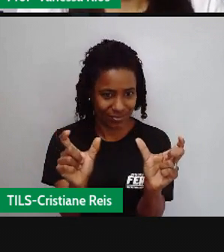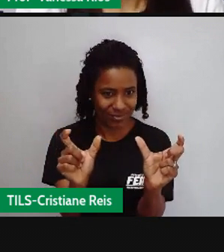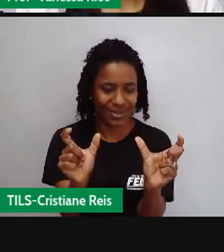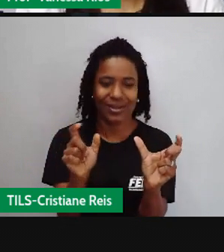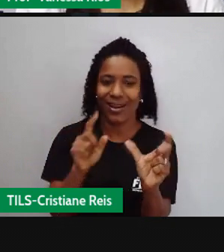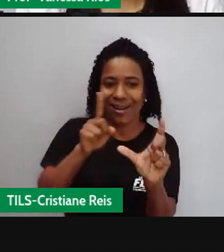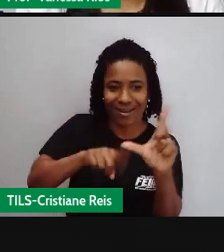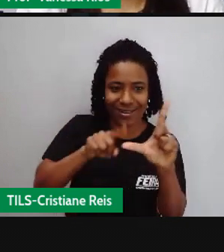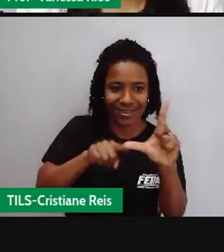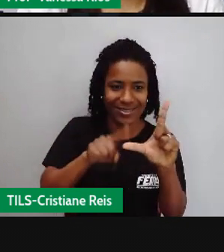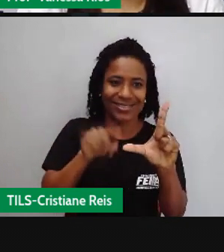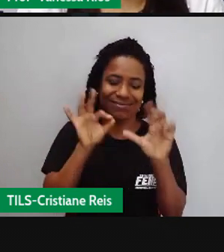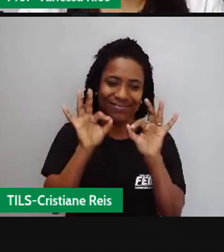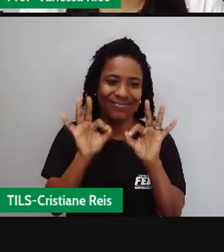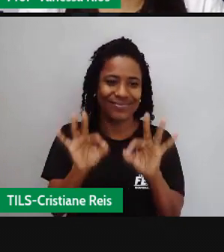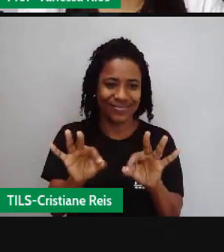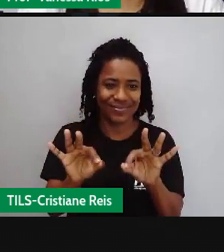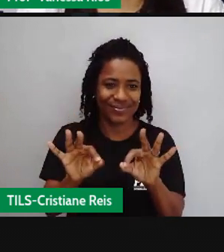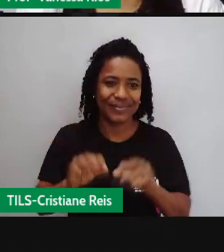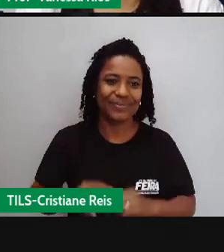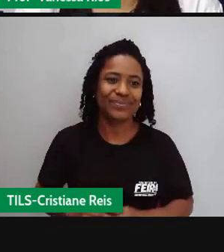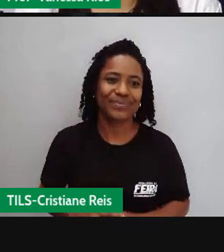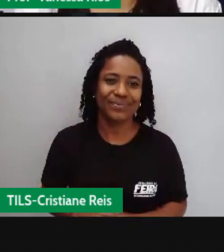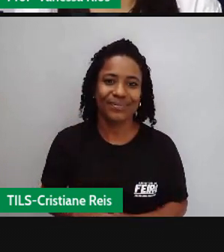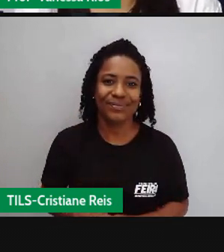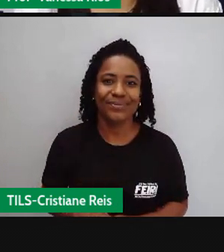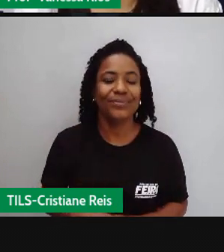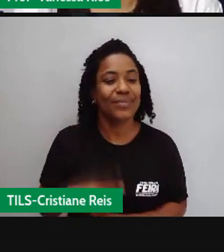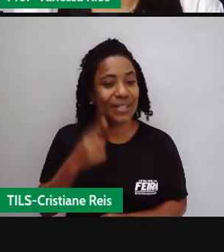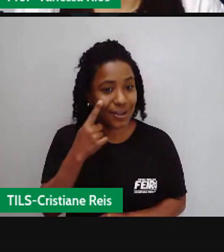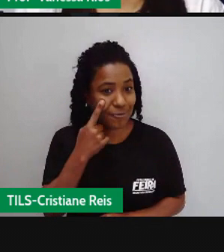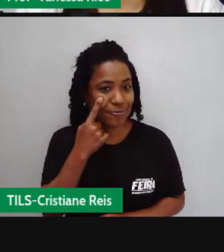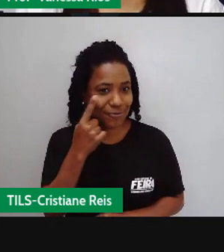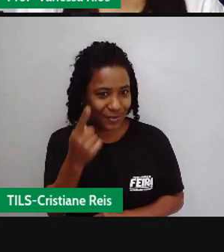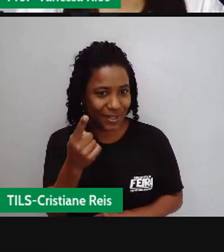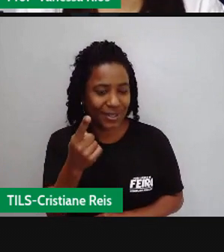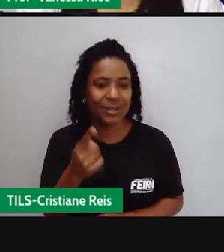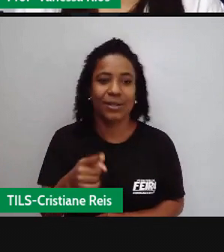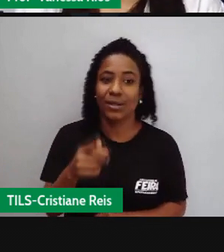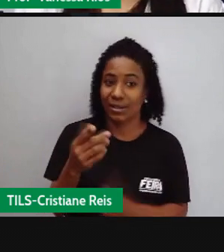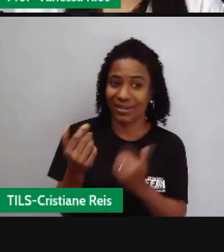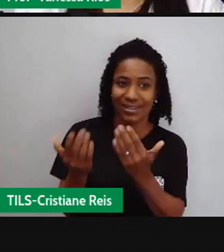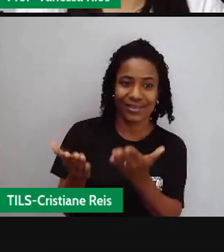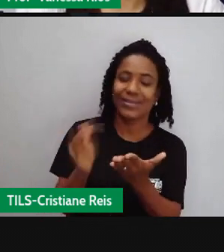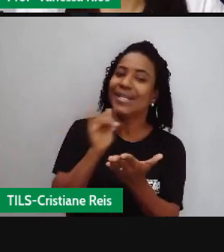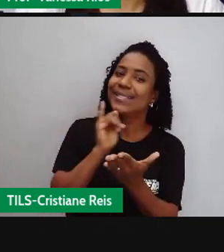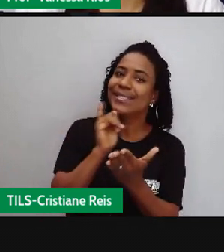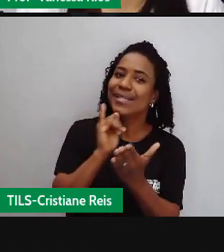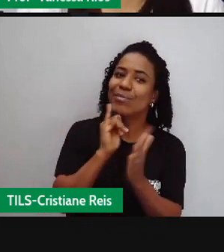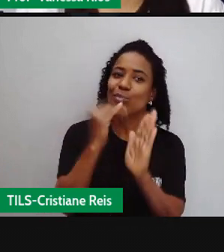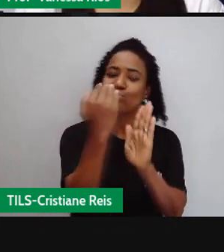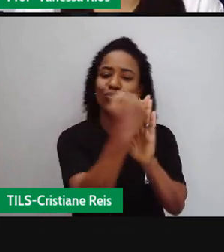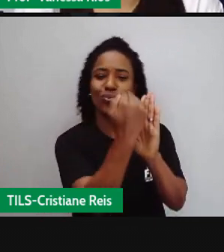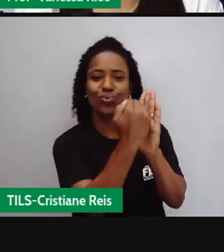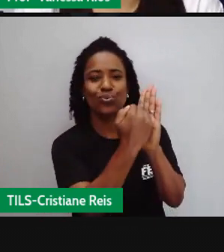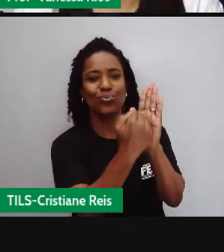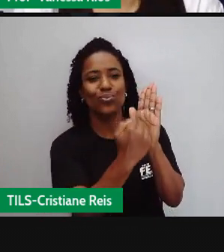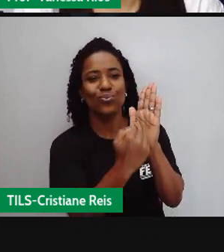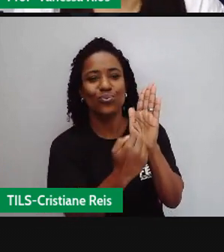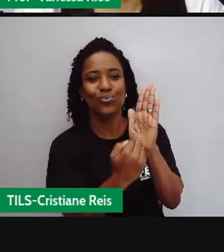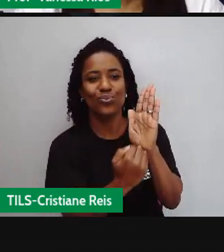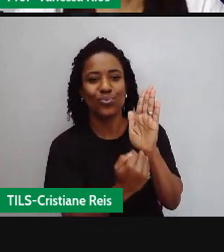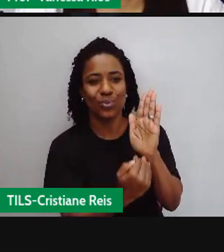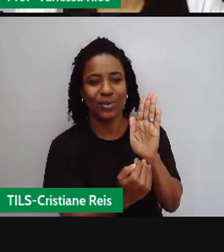usar. A Pro trouxe aqui alguns exemplos, né, de palavras que tem aí o som do U, mas a gente